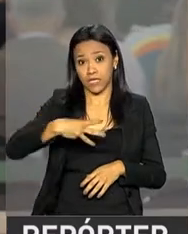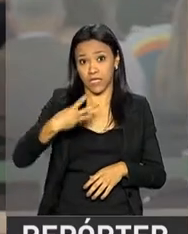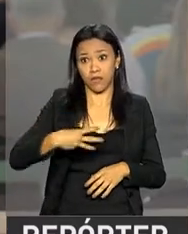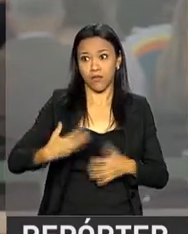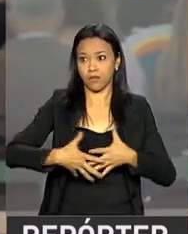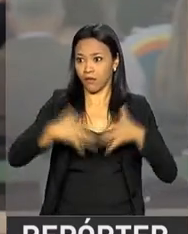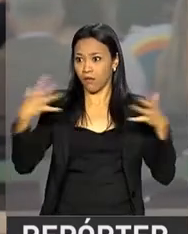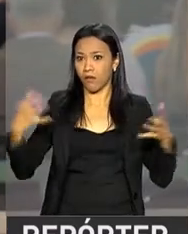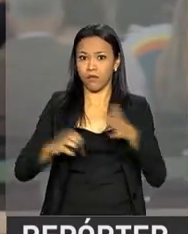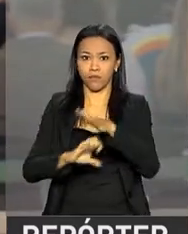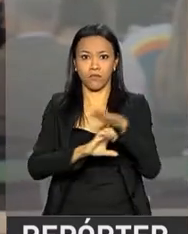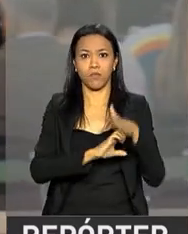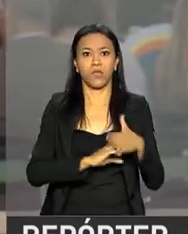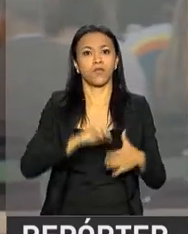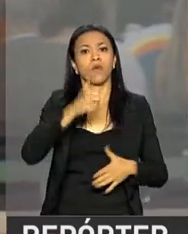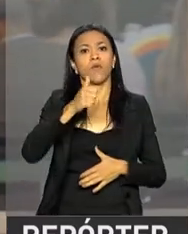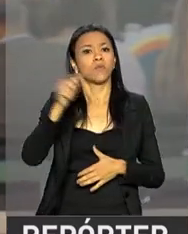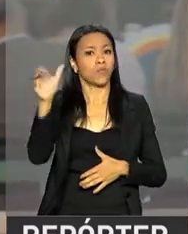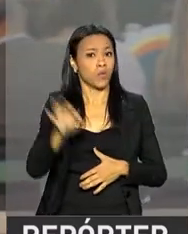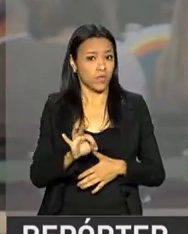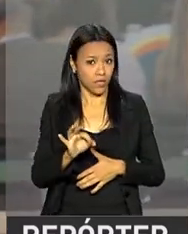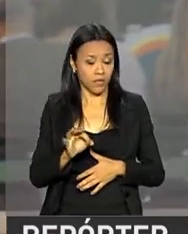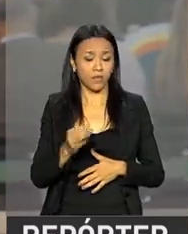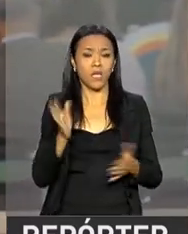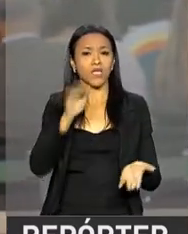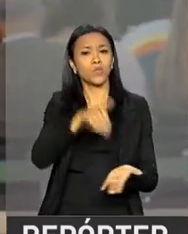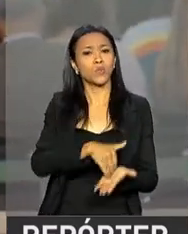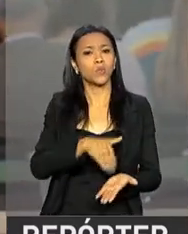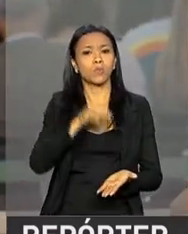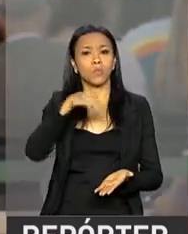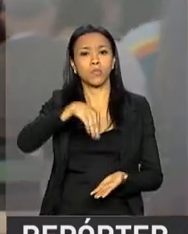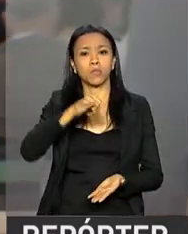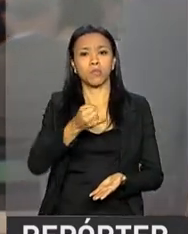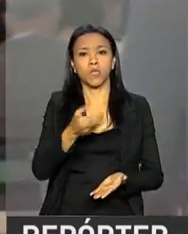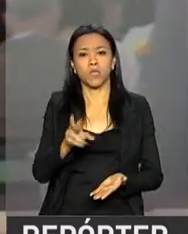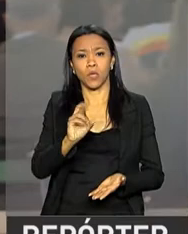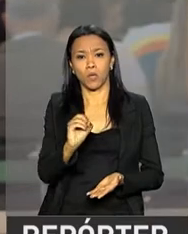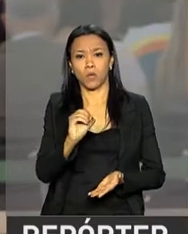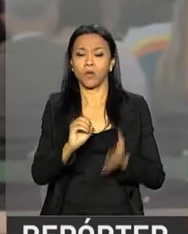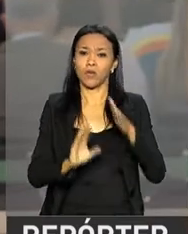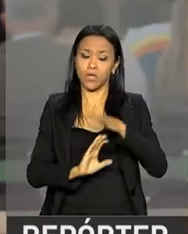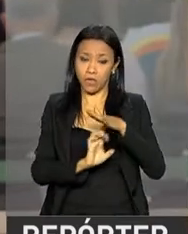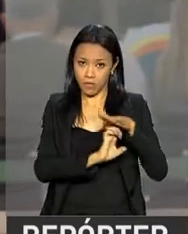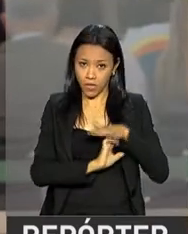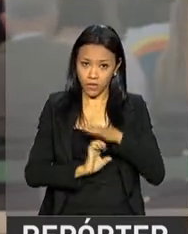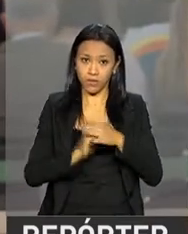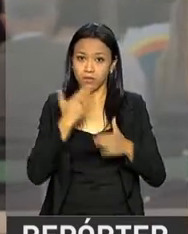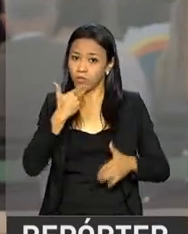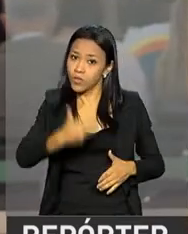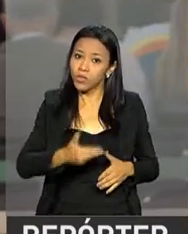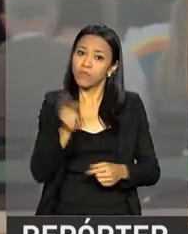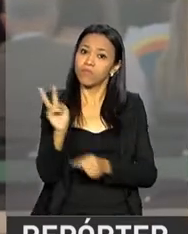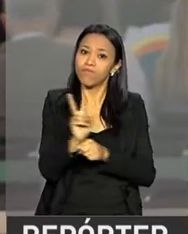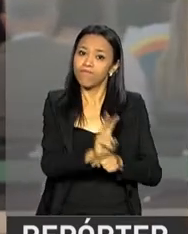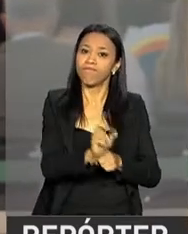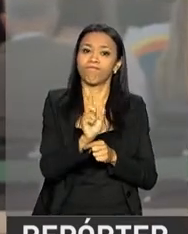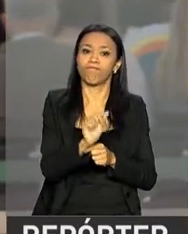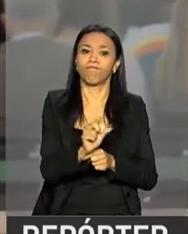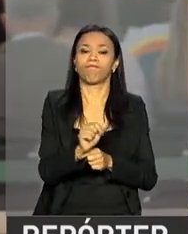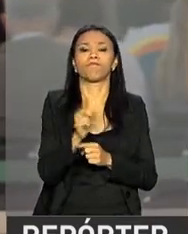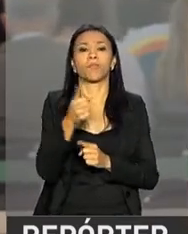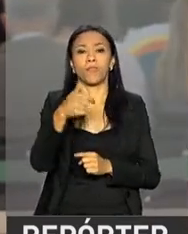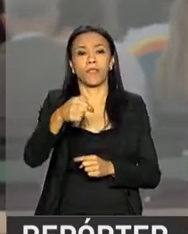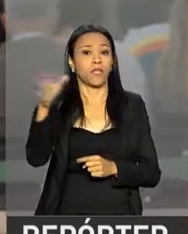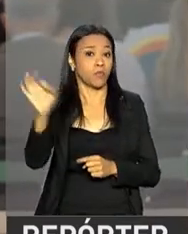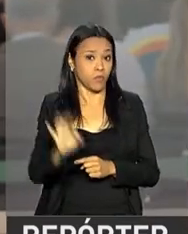grandes empresas, com 11%. E em último, as microempresas, que solicitaram créditos, com 7%.